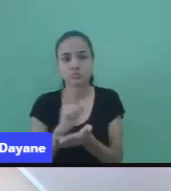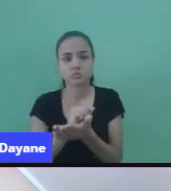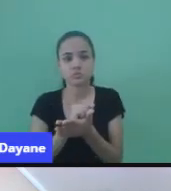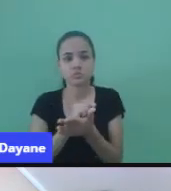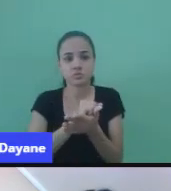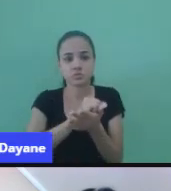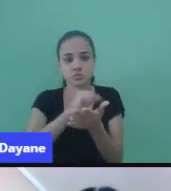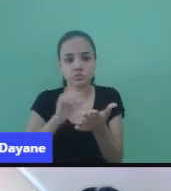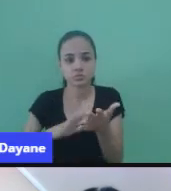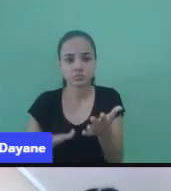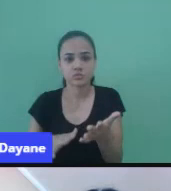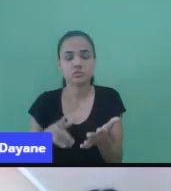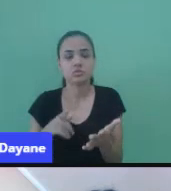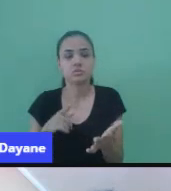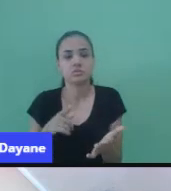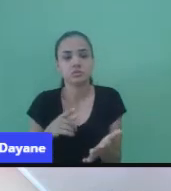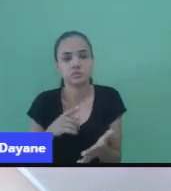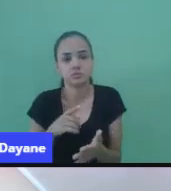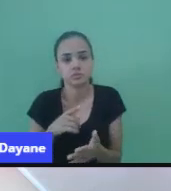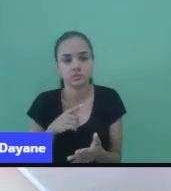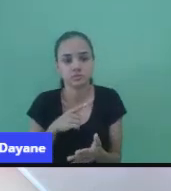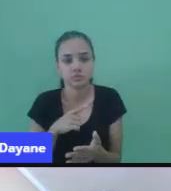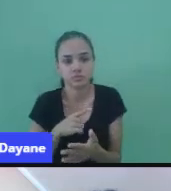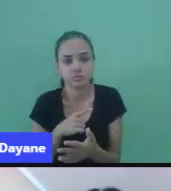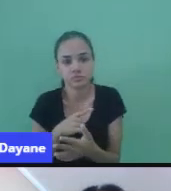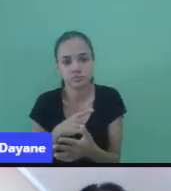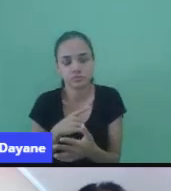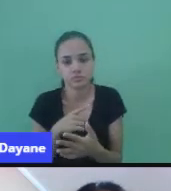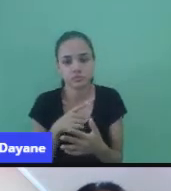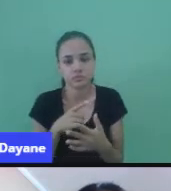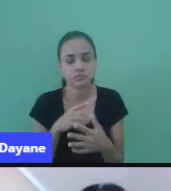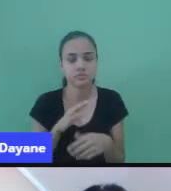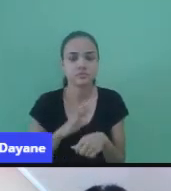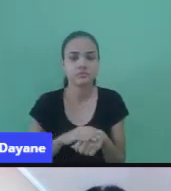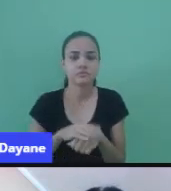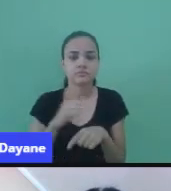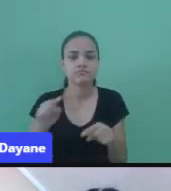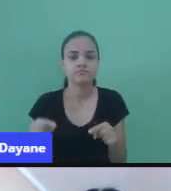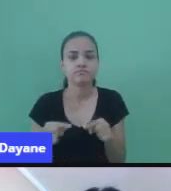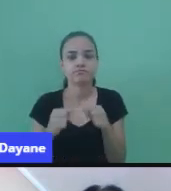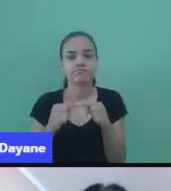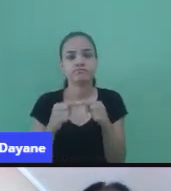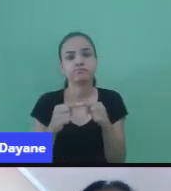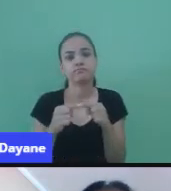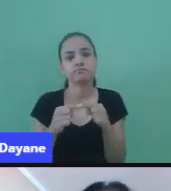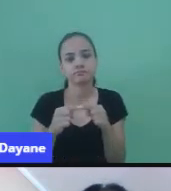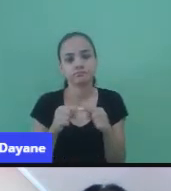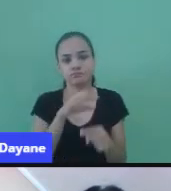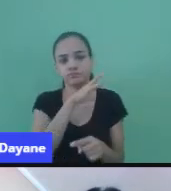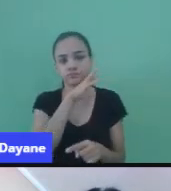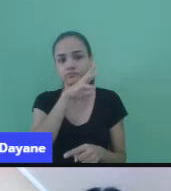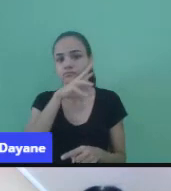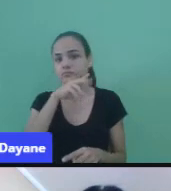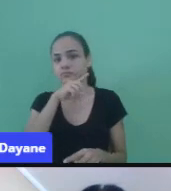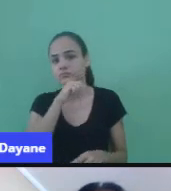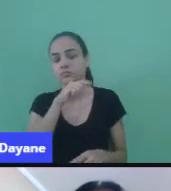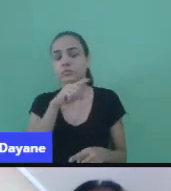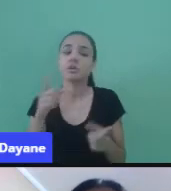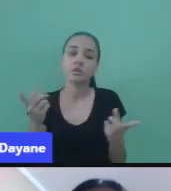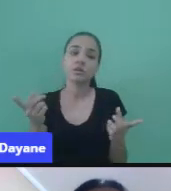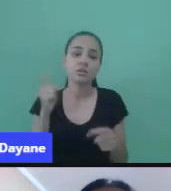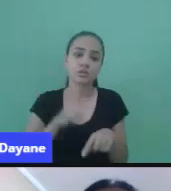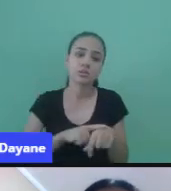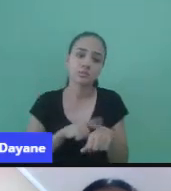tem mais a ver um pouco, né, com a questão do bem-estar animal e dá mais liberdade para vocês pensarem em outras propostas. Claro que a gente tem